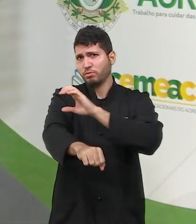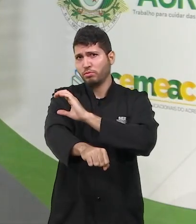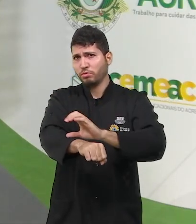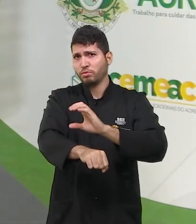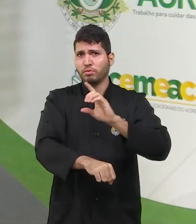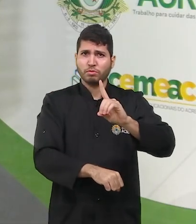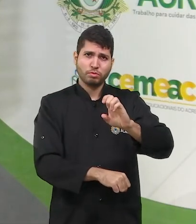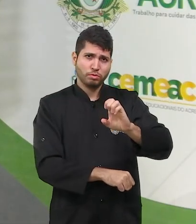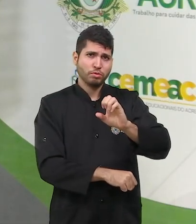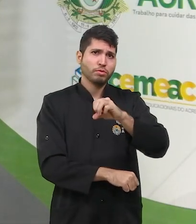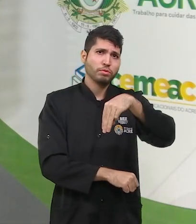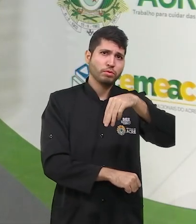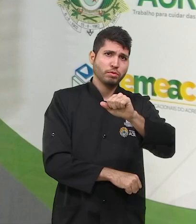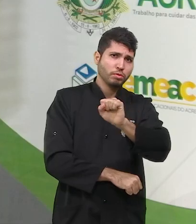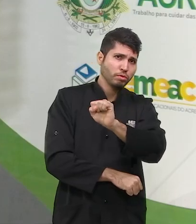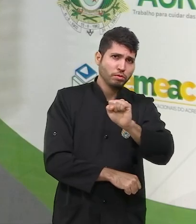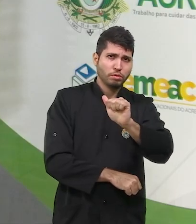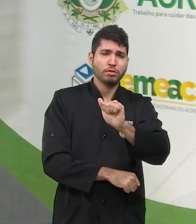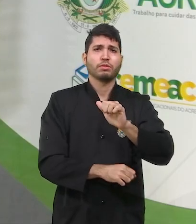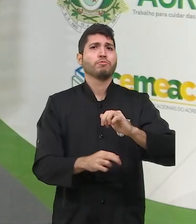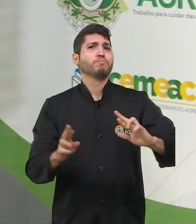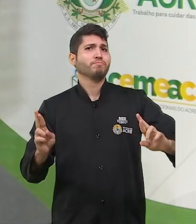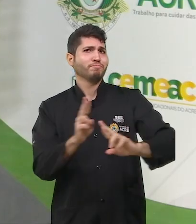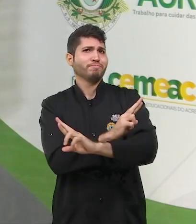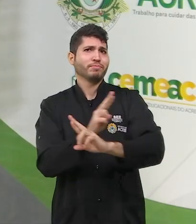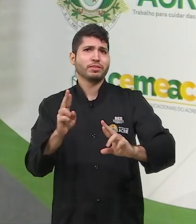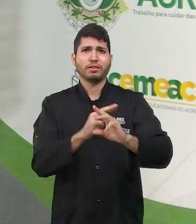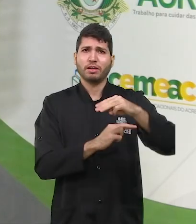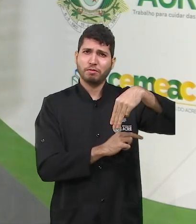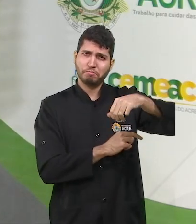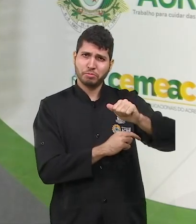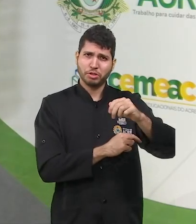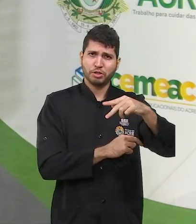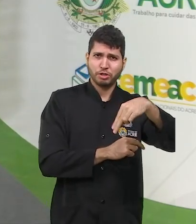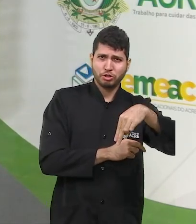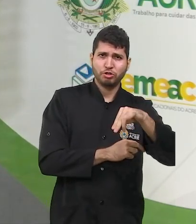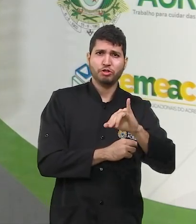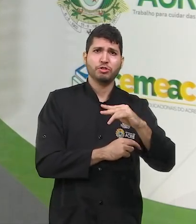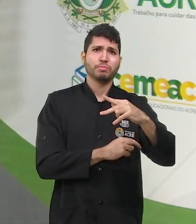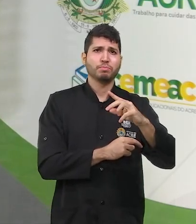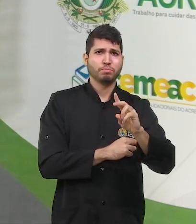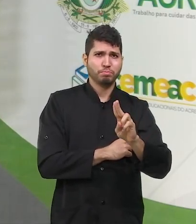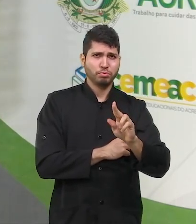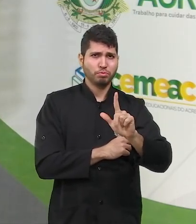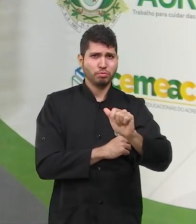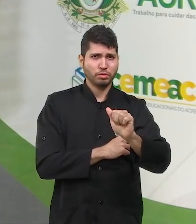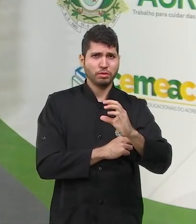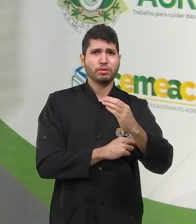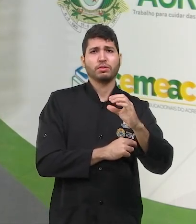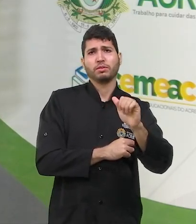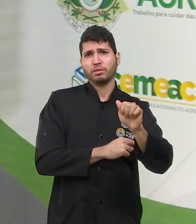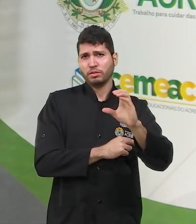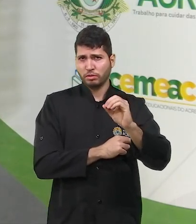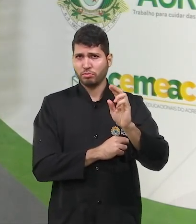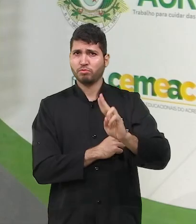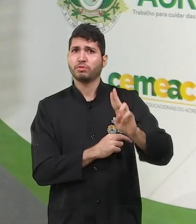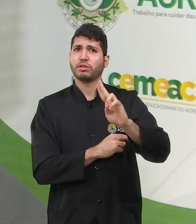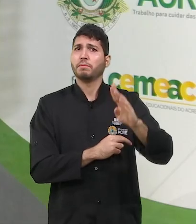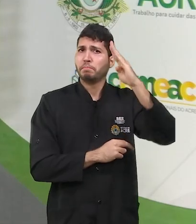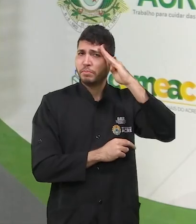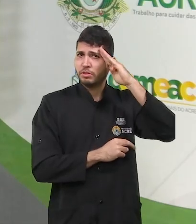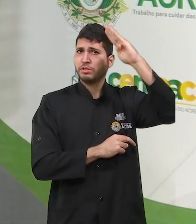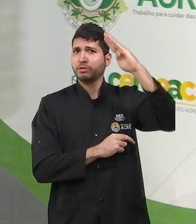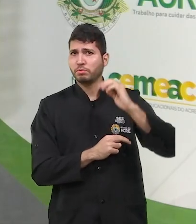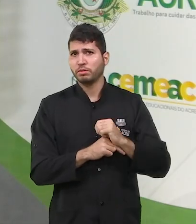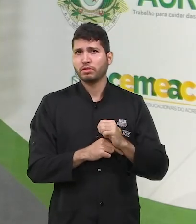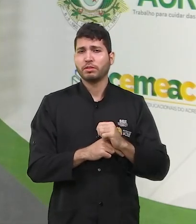acaba sendo uma questão aí que envolve a manipulação. E essa manipulação ela é feita principalmente através